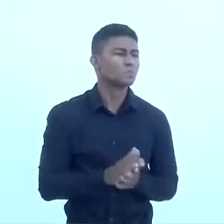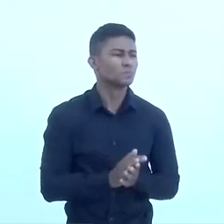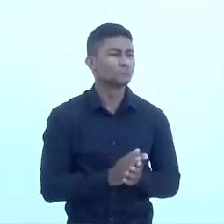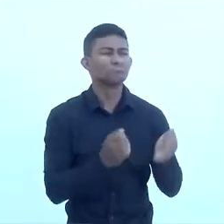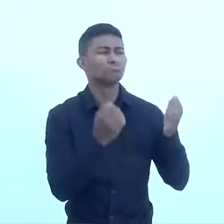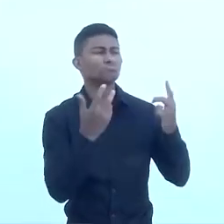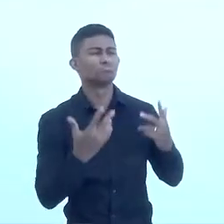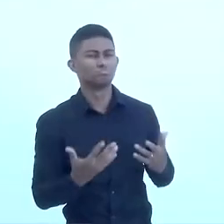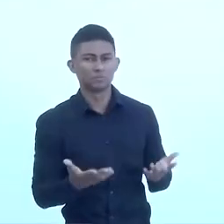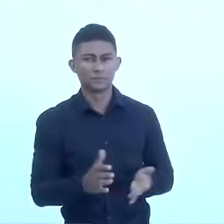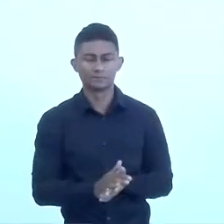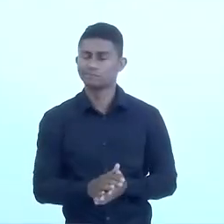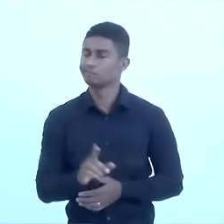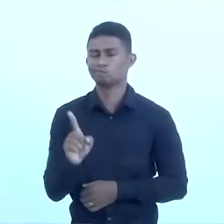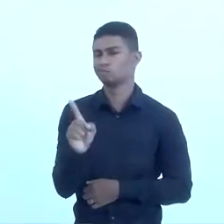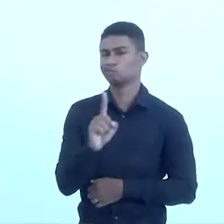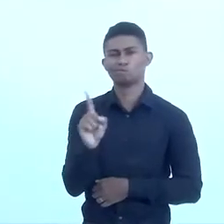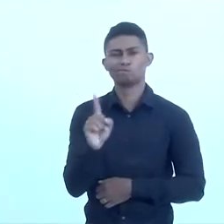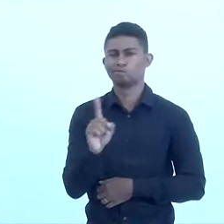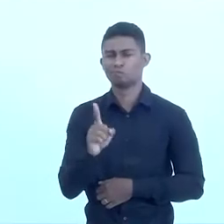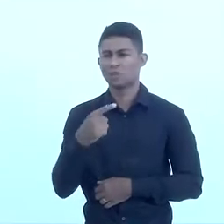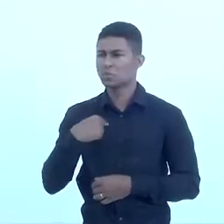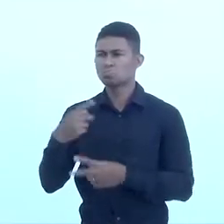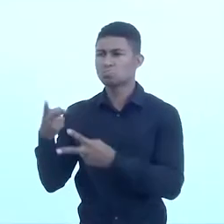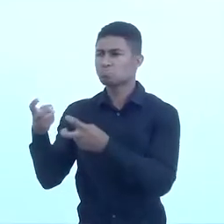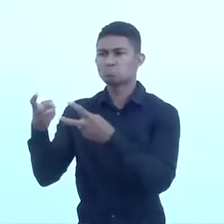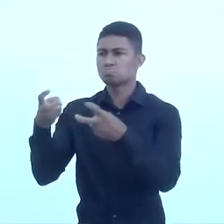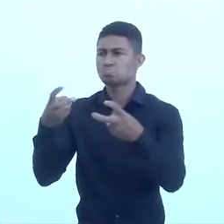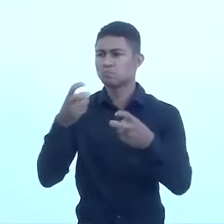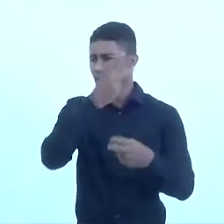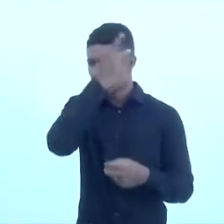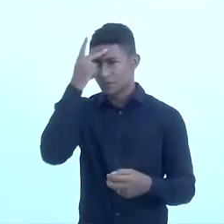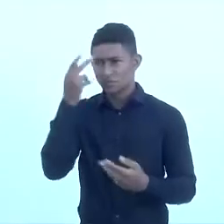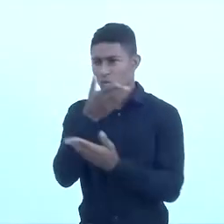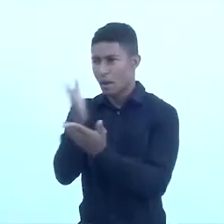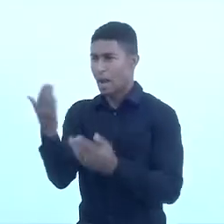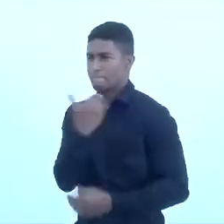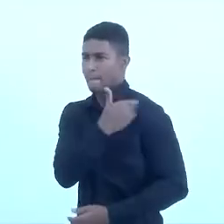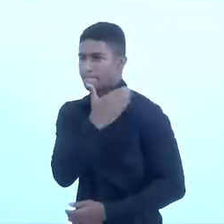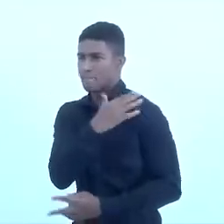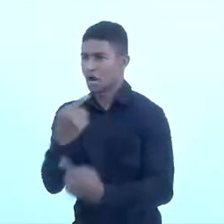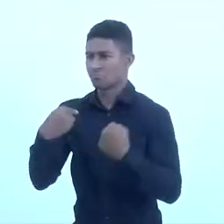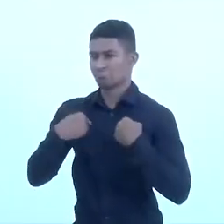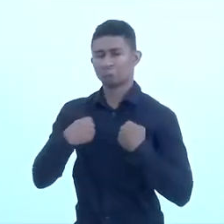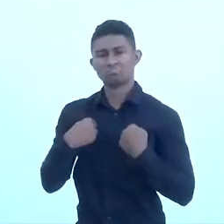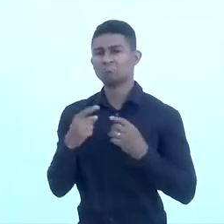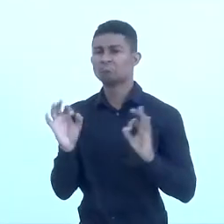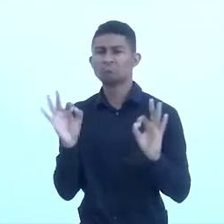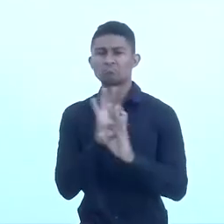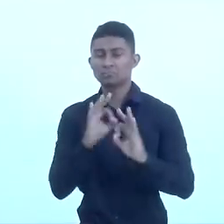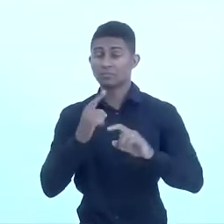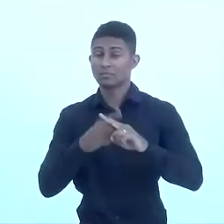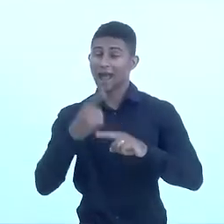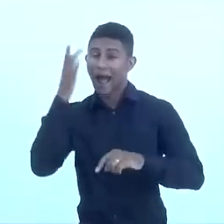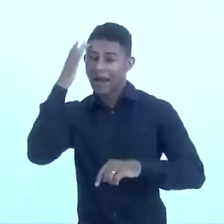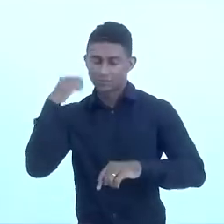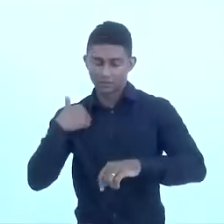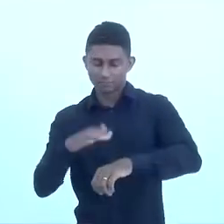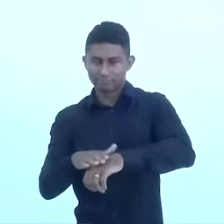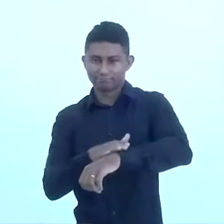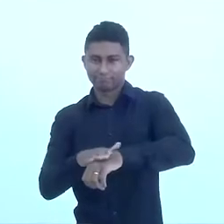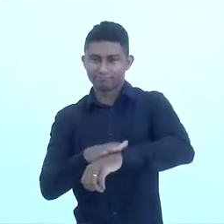Não, Nesse sentido. eu não percebi muito isso, porque o fato de eu ser